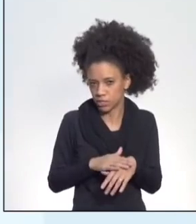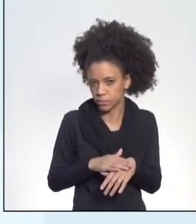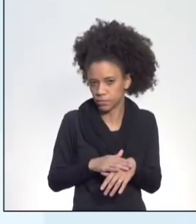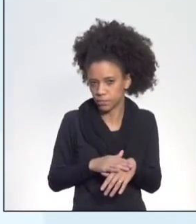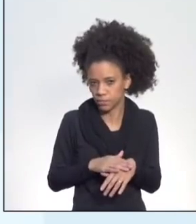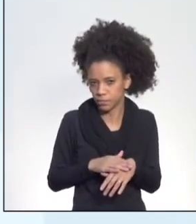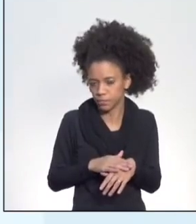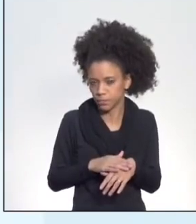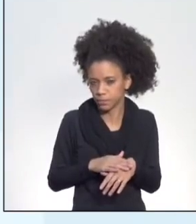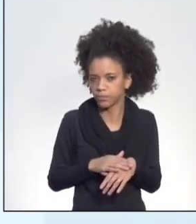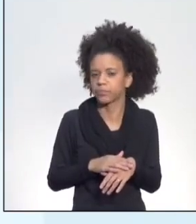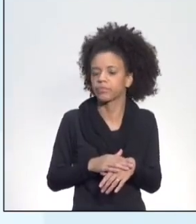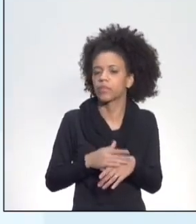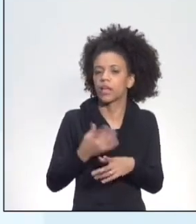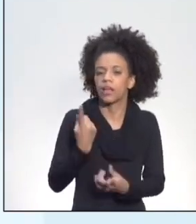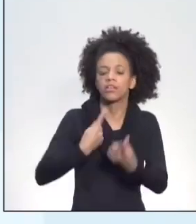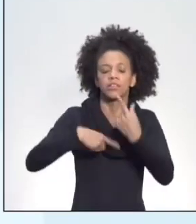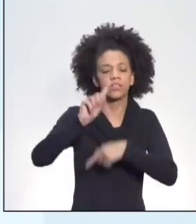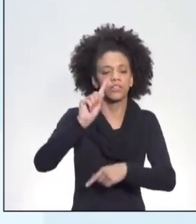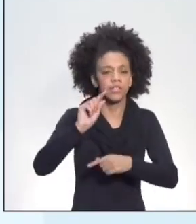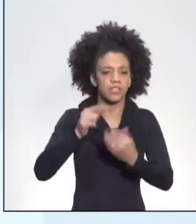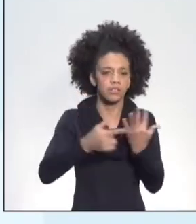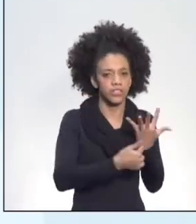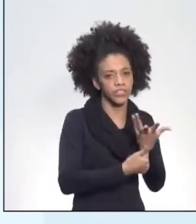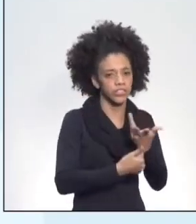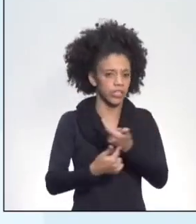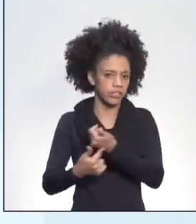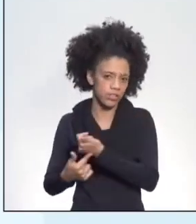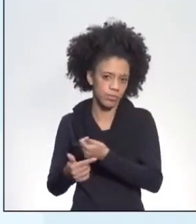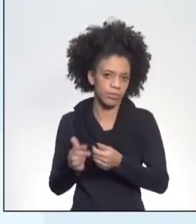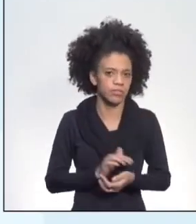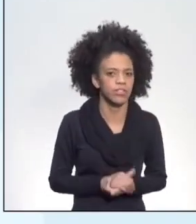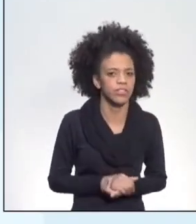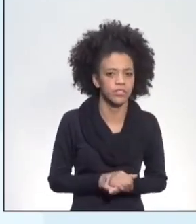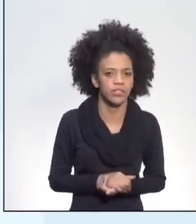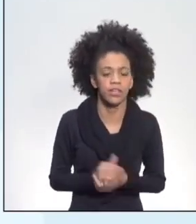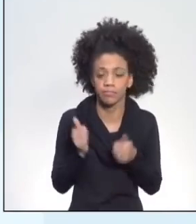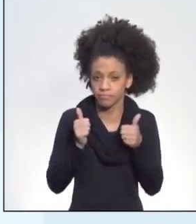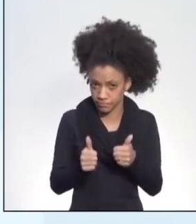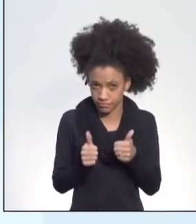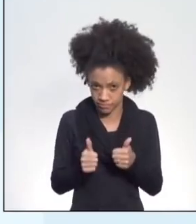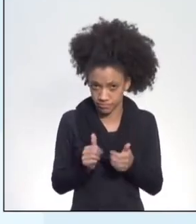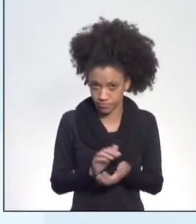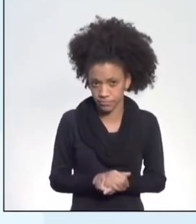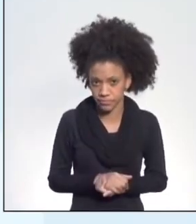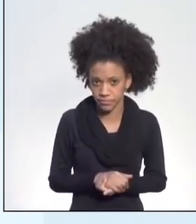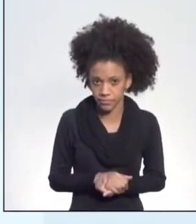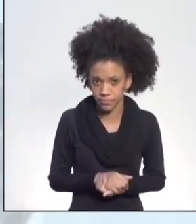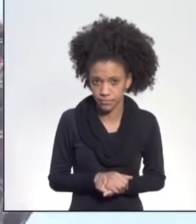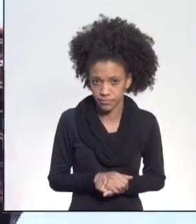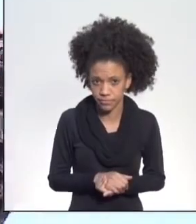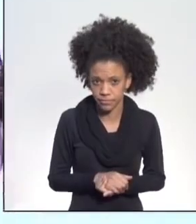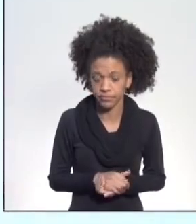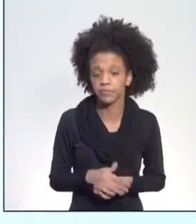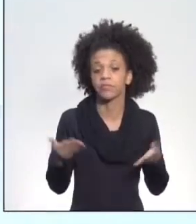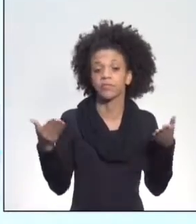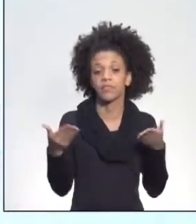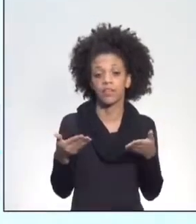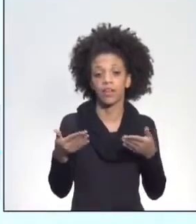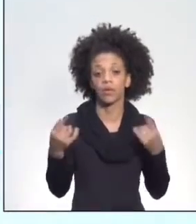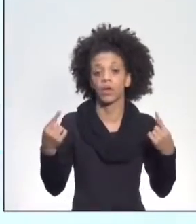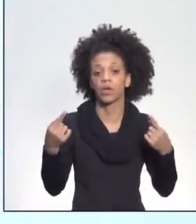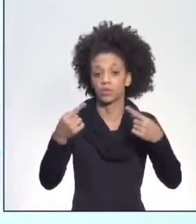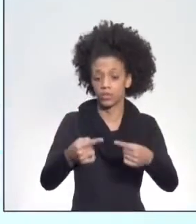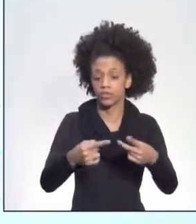fazendo essa intervenção artística dentro da escola. Tudo bem? Olha só. Agora vamos para o